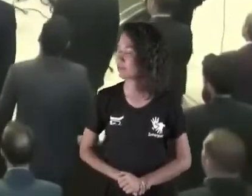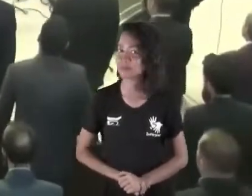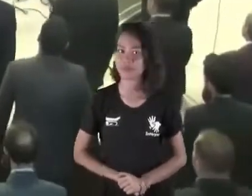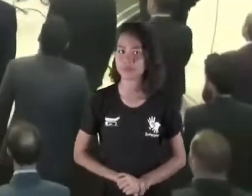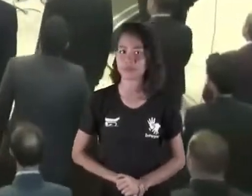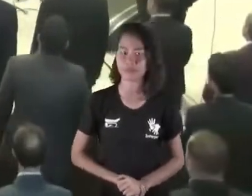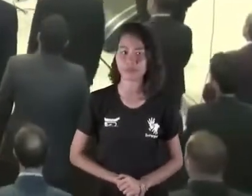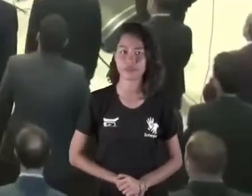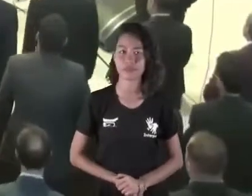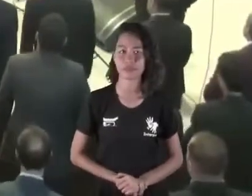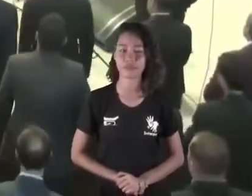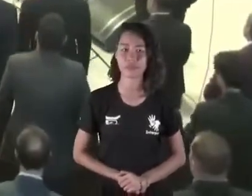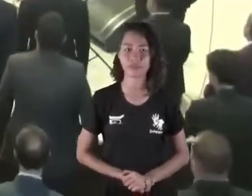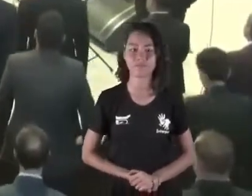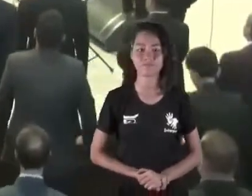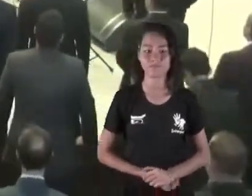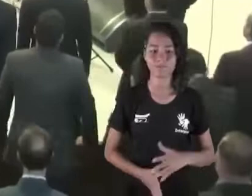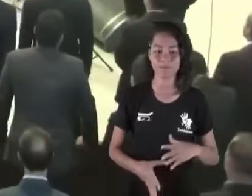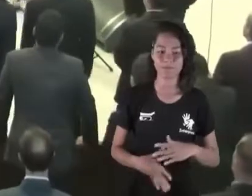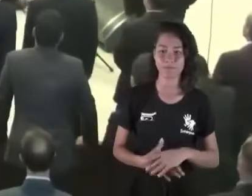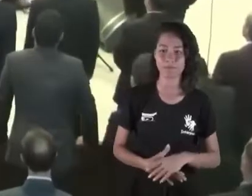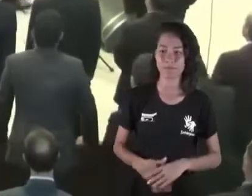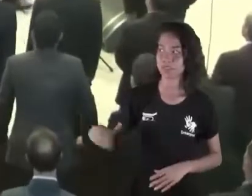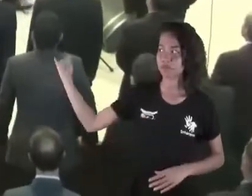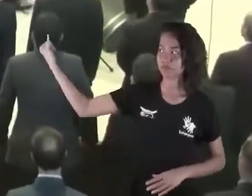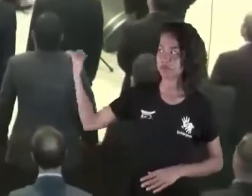Eu acabei de receber um recado.